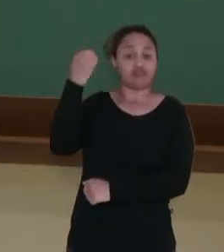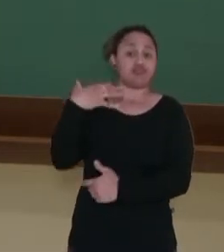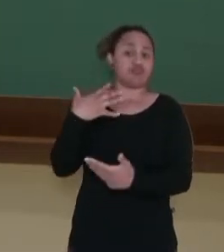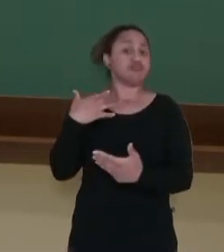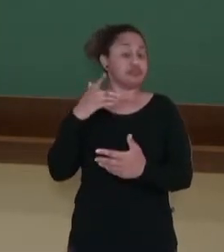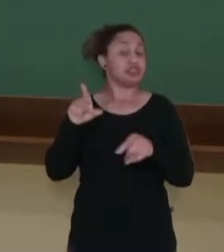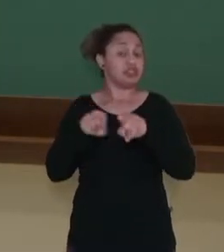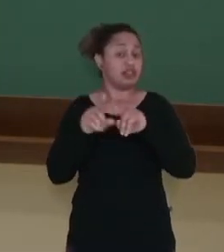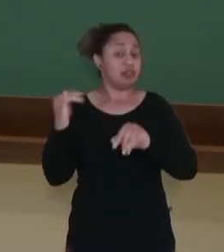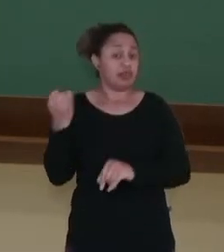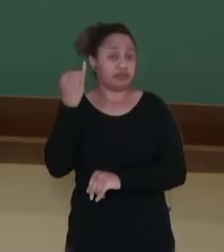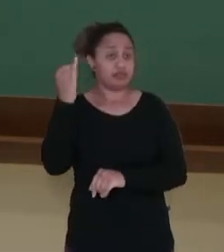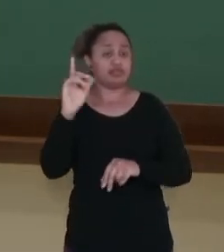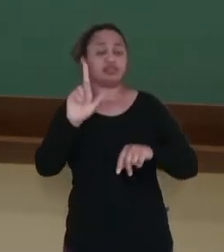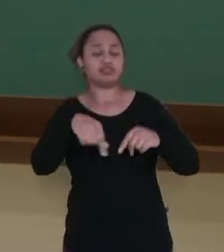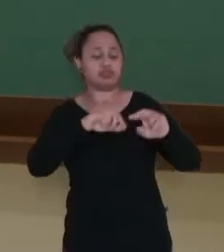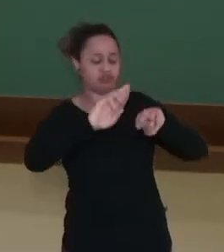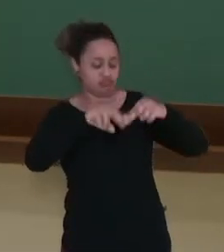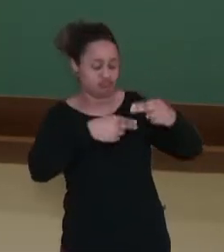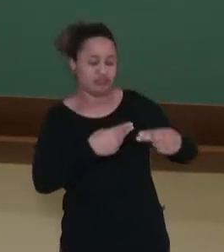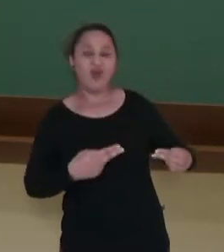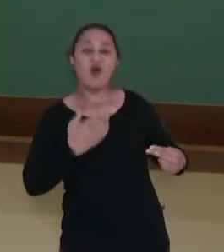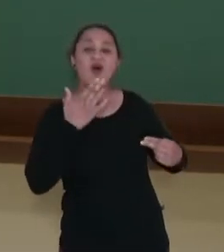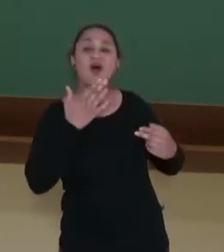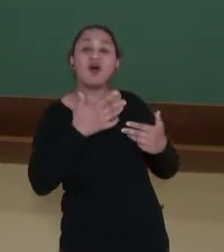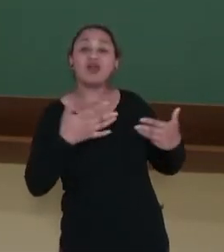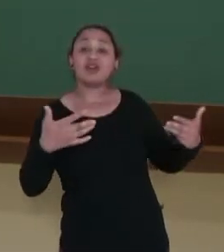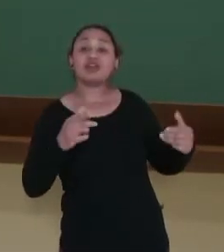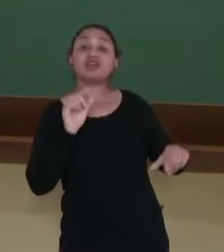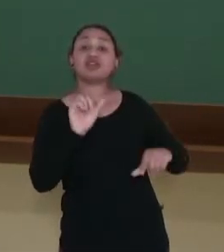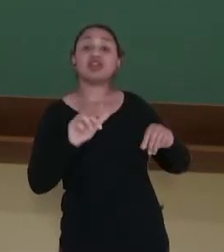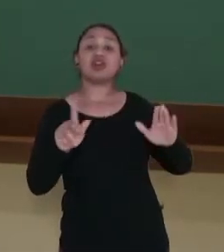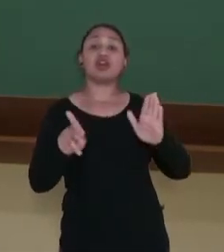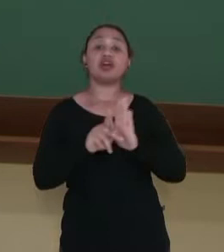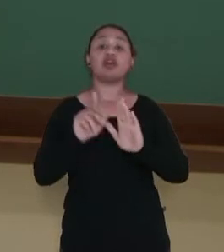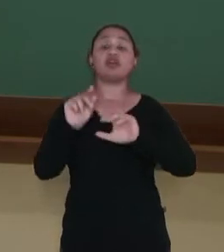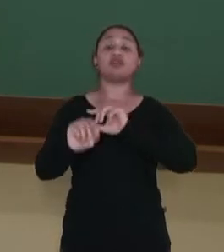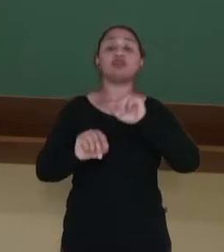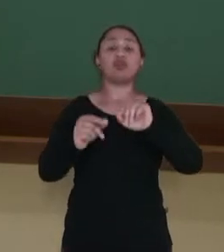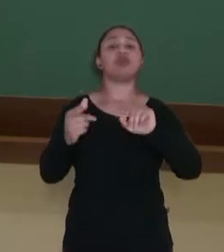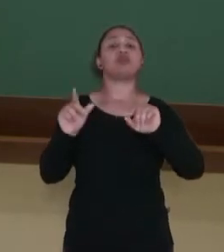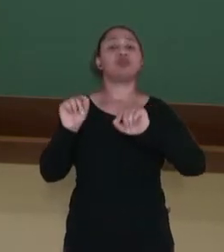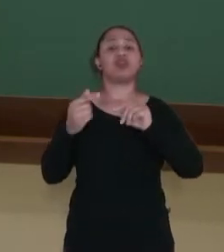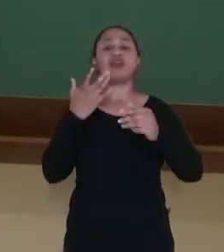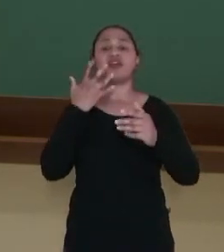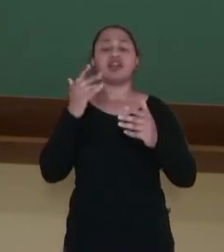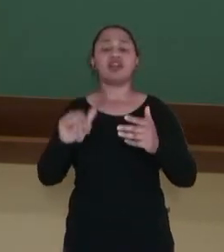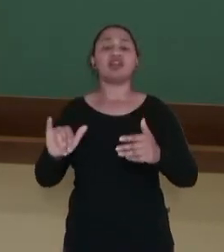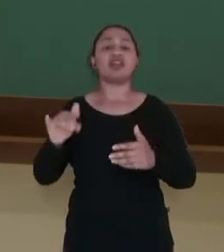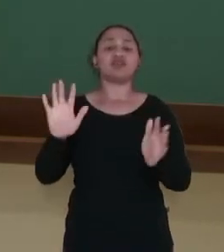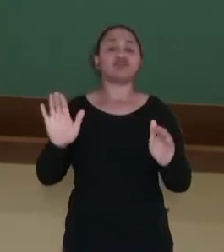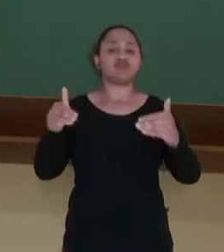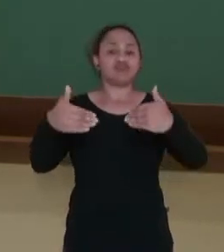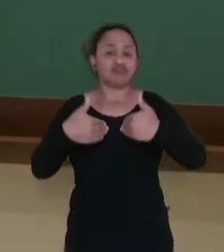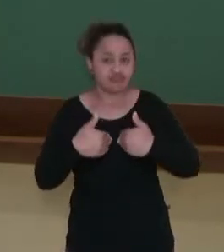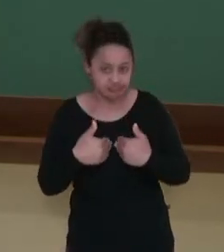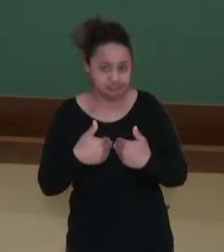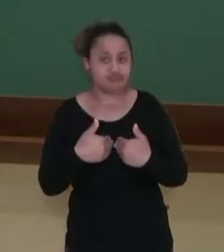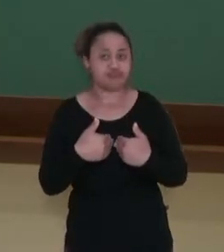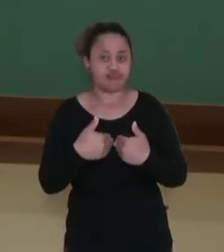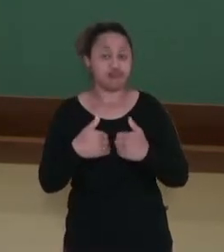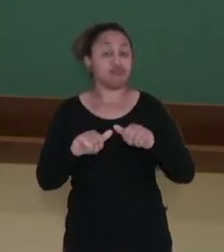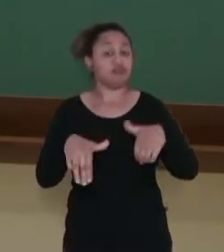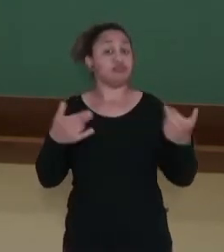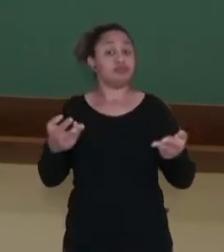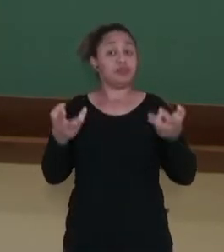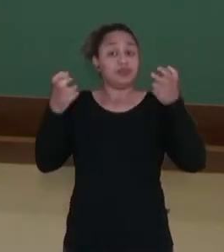E esse símbolo aqui, ó, todo alegre, todo colorido, refere-se a campanhas com relação a crianças com autismo. Então, veja